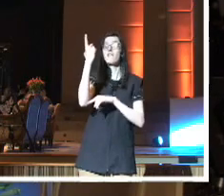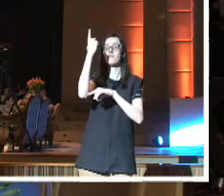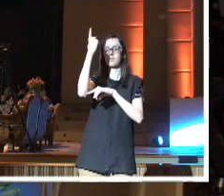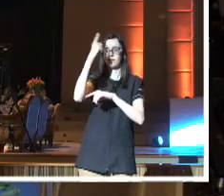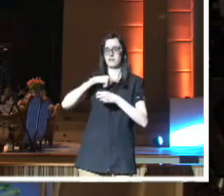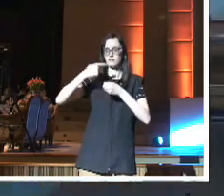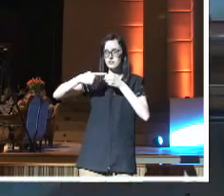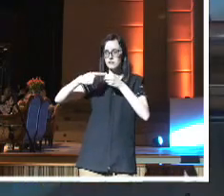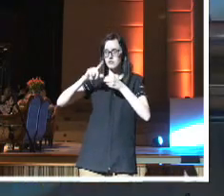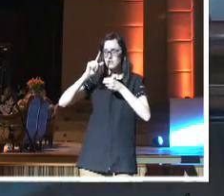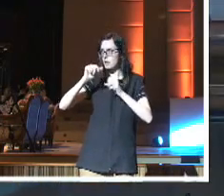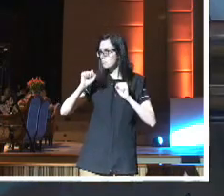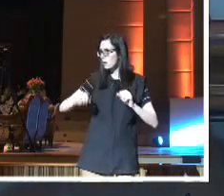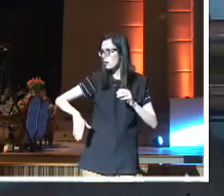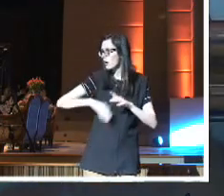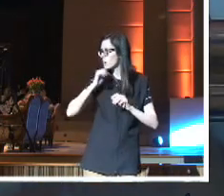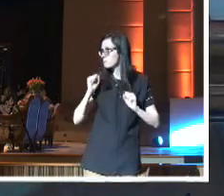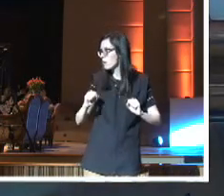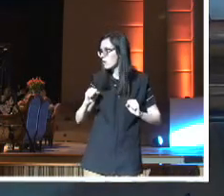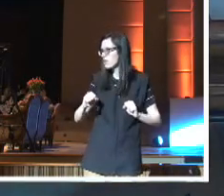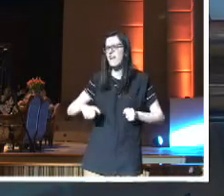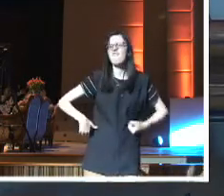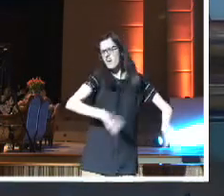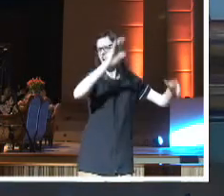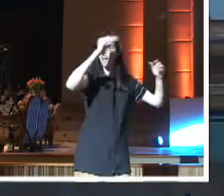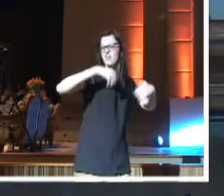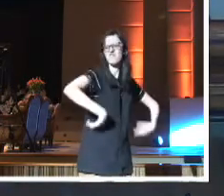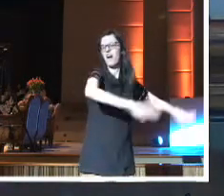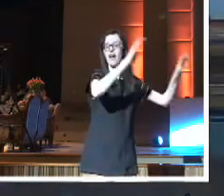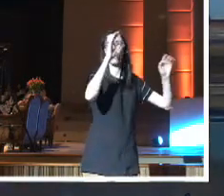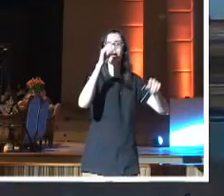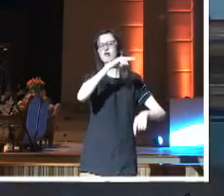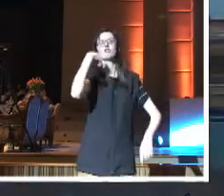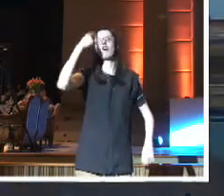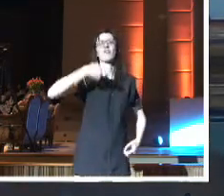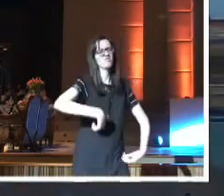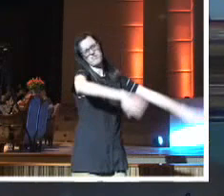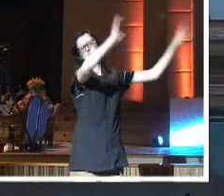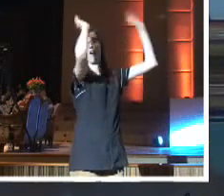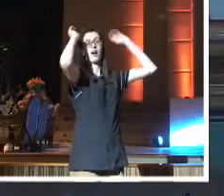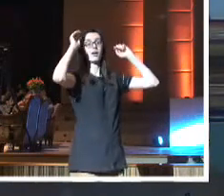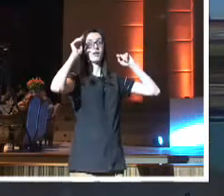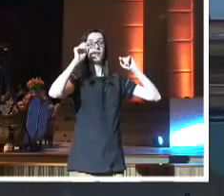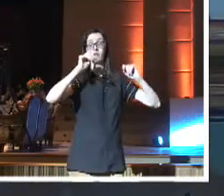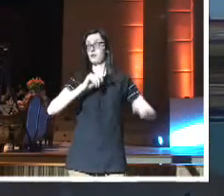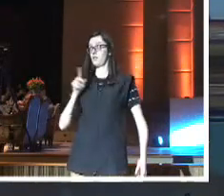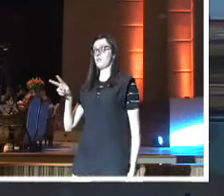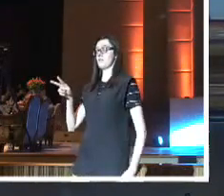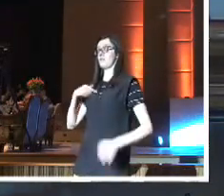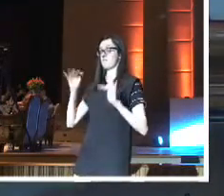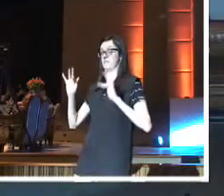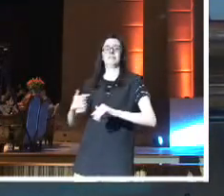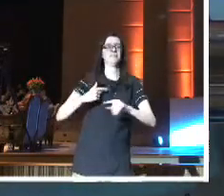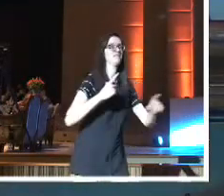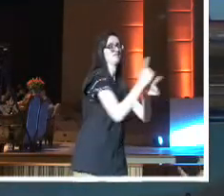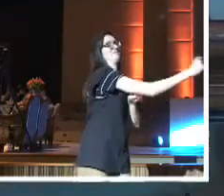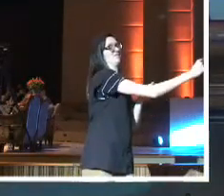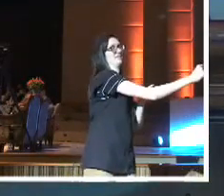de Gat e todo mundo mandando: vai embora, Davi, sai daqui, seu louco, vai embora. E o pior,